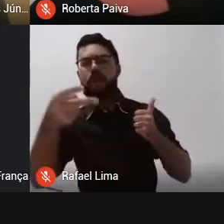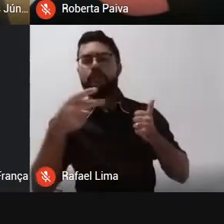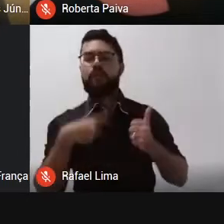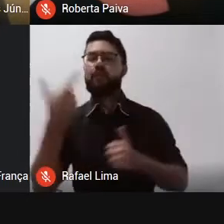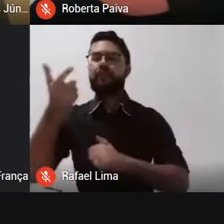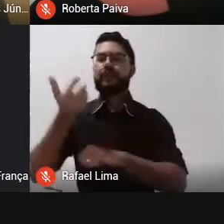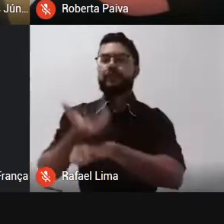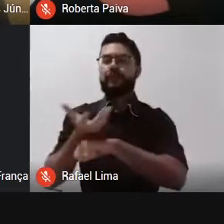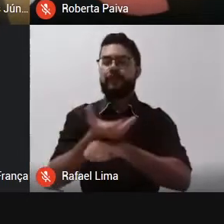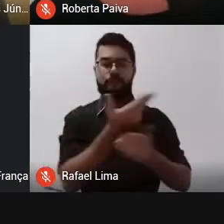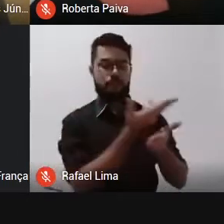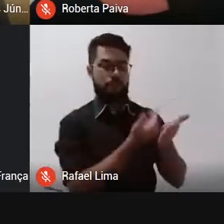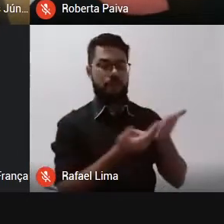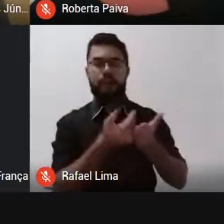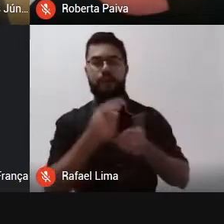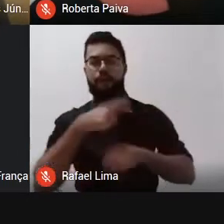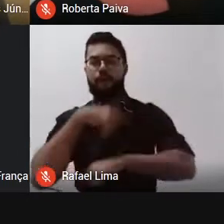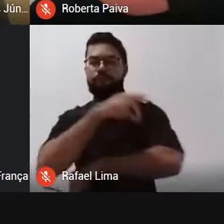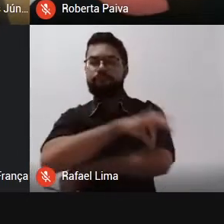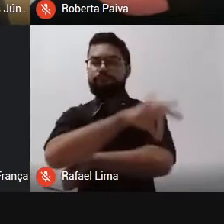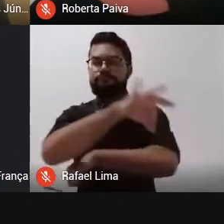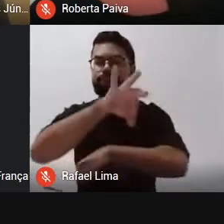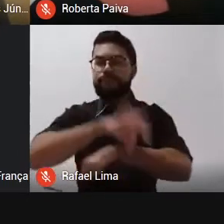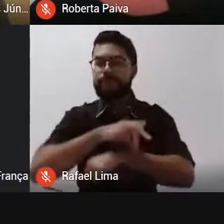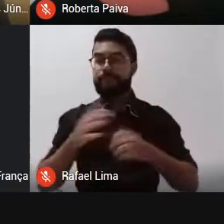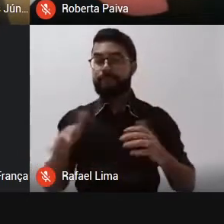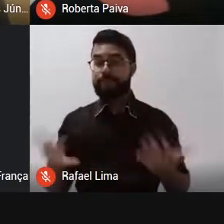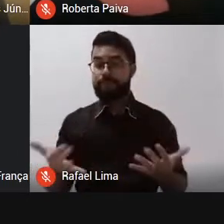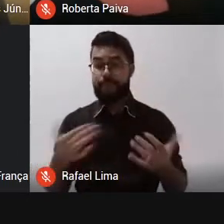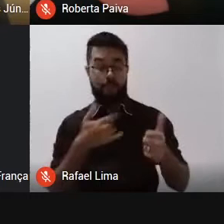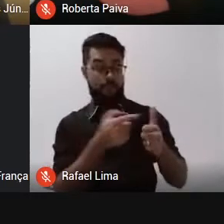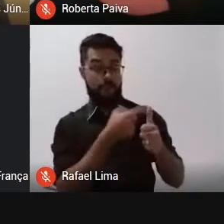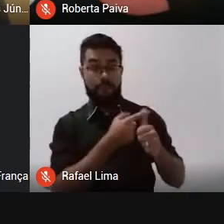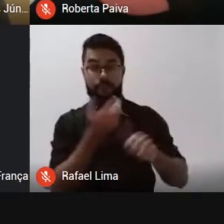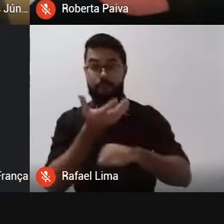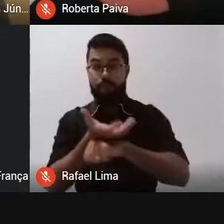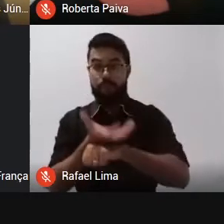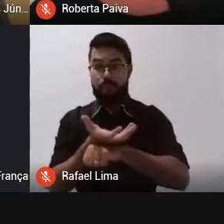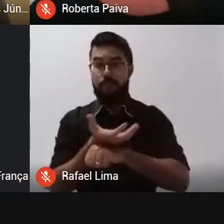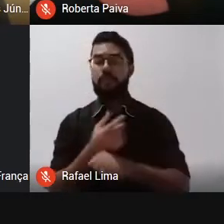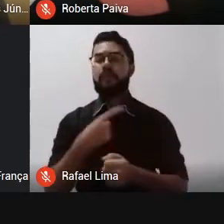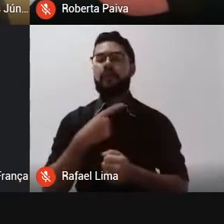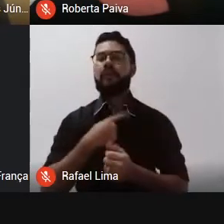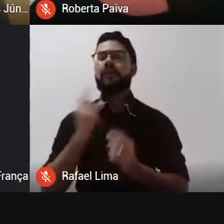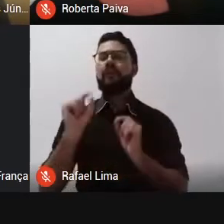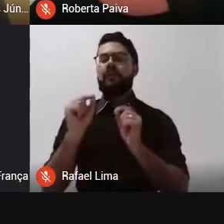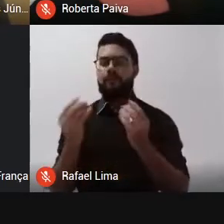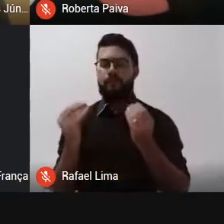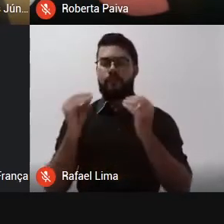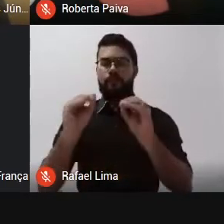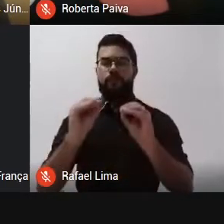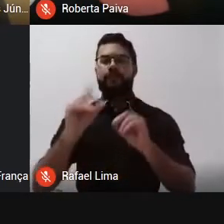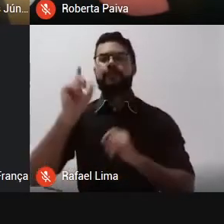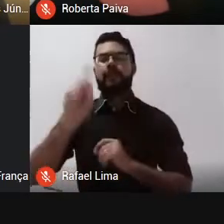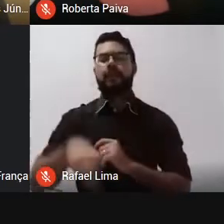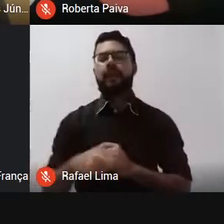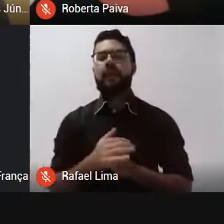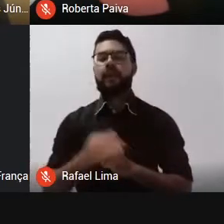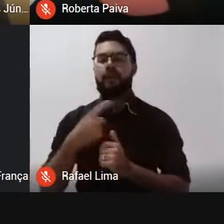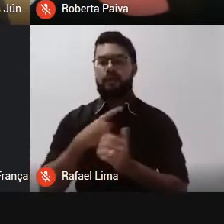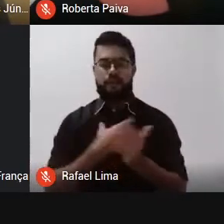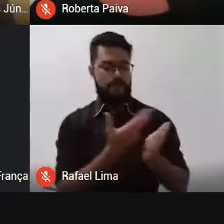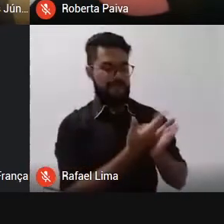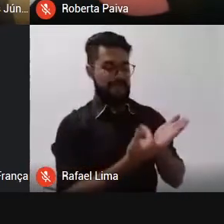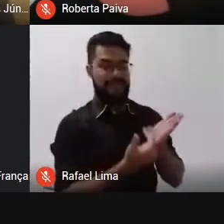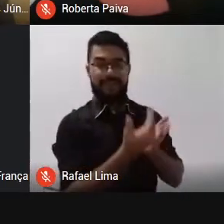arquitetônico? Então, aqui na primeira disciplina, a gente já insere aqui um pouco de computação gráfica, para